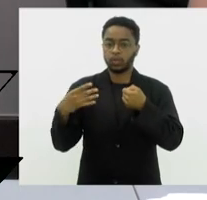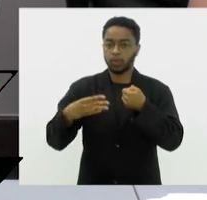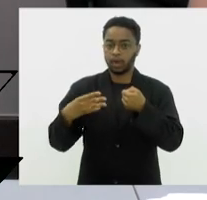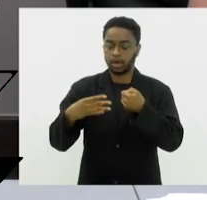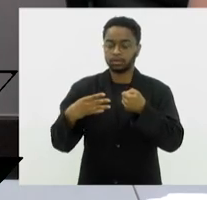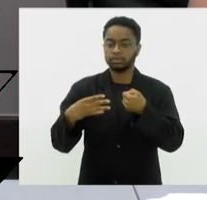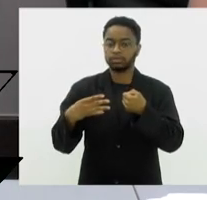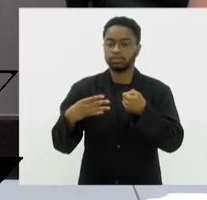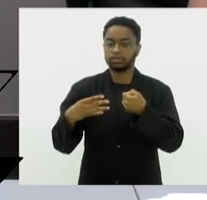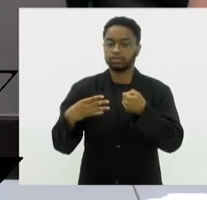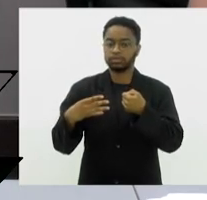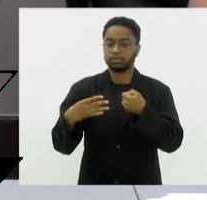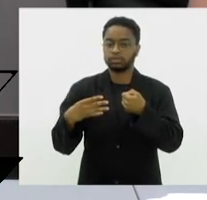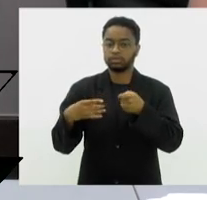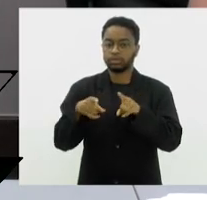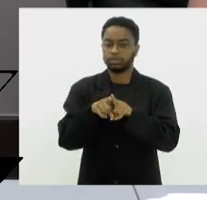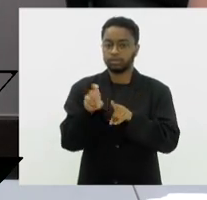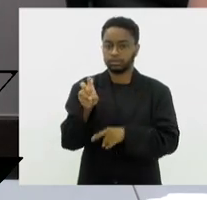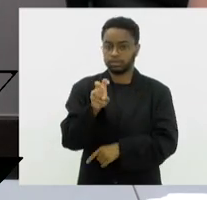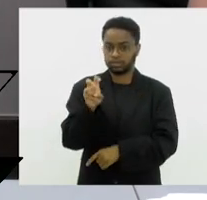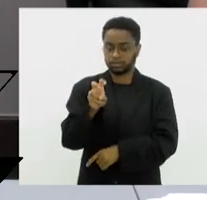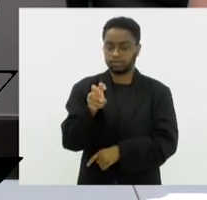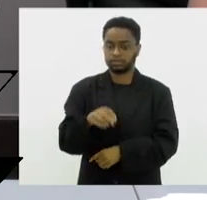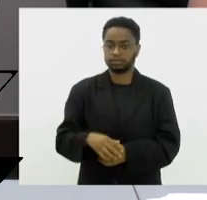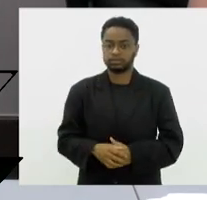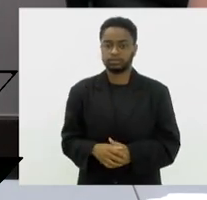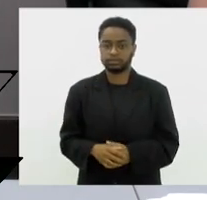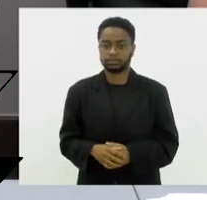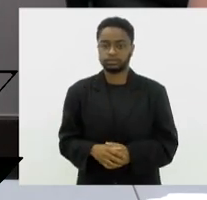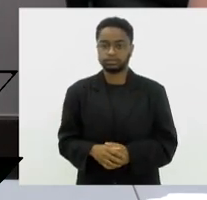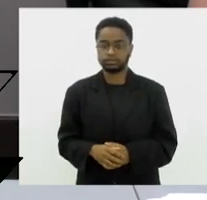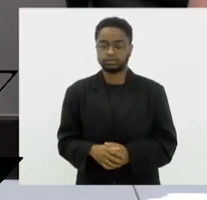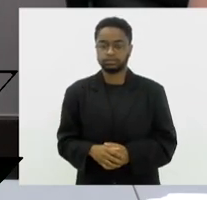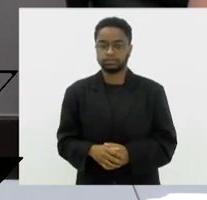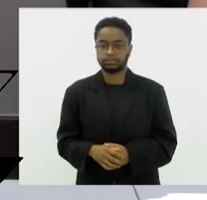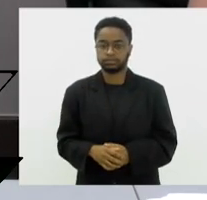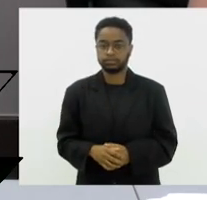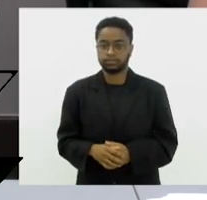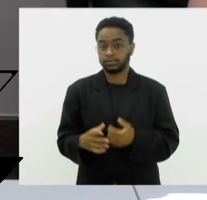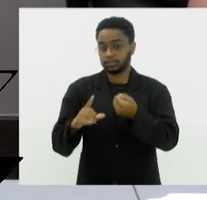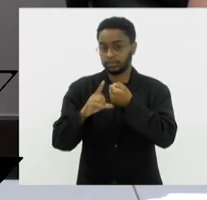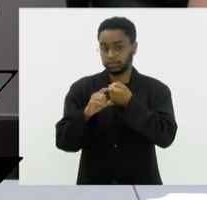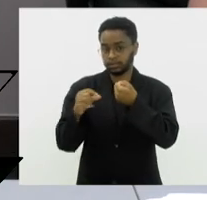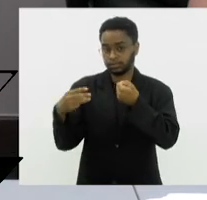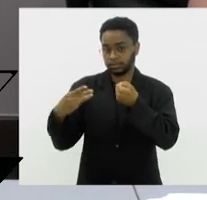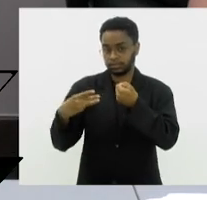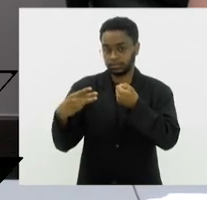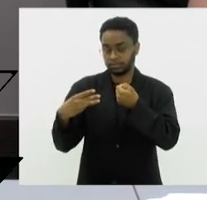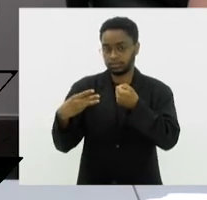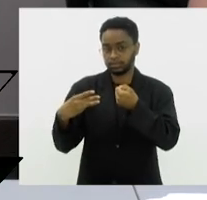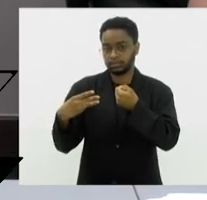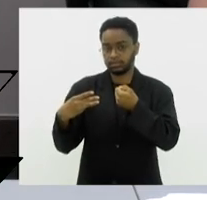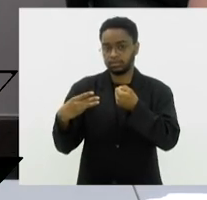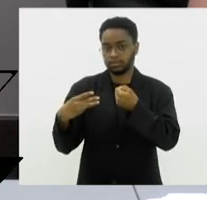4º e 5º, artigo 4º e 5º. No artigo 3º,